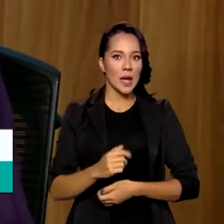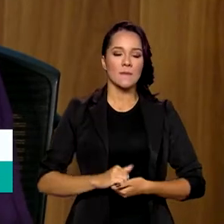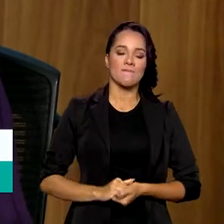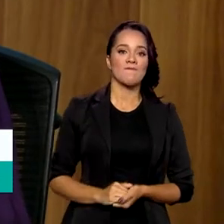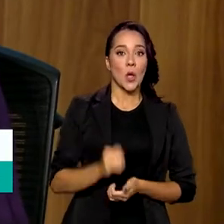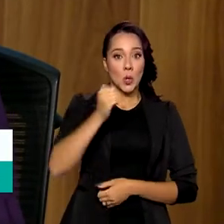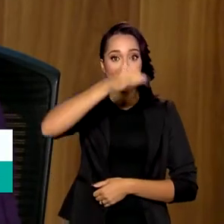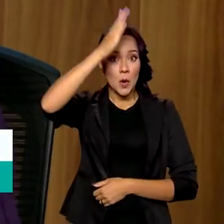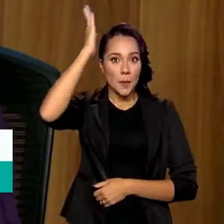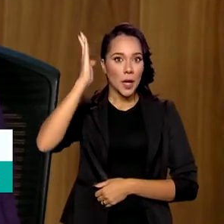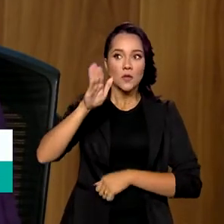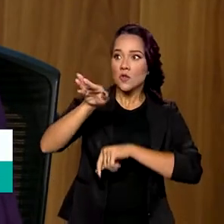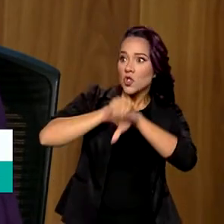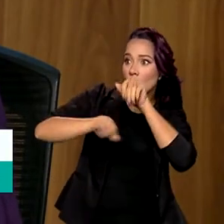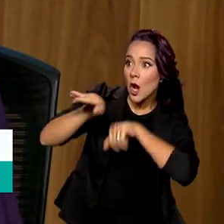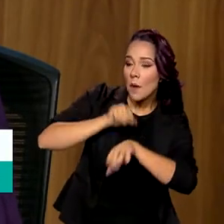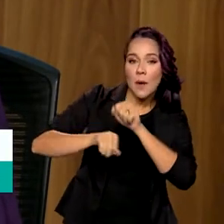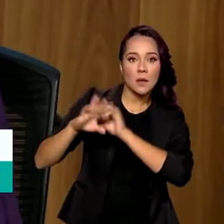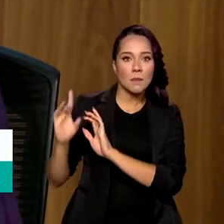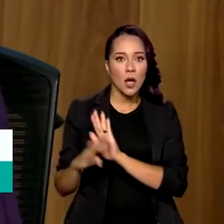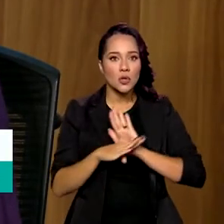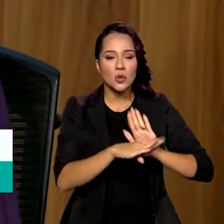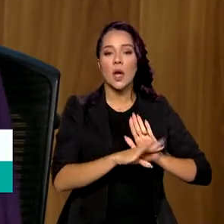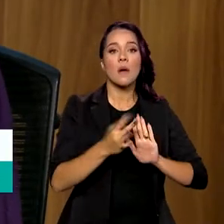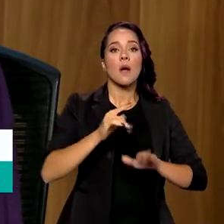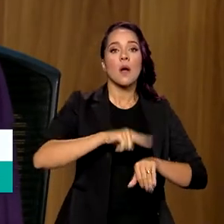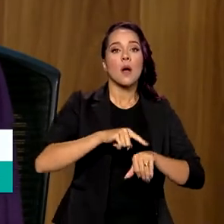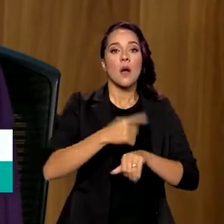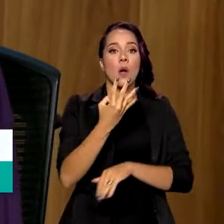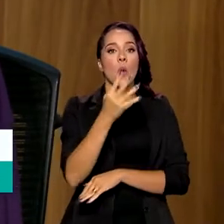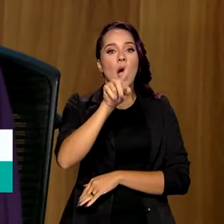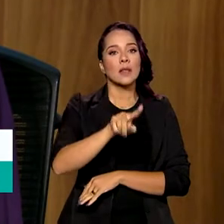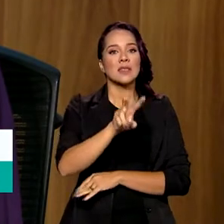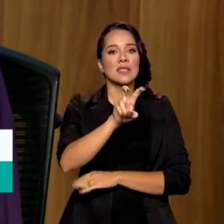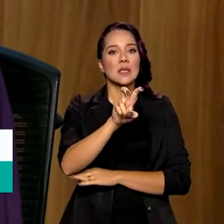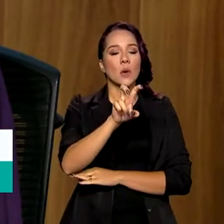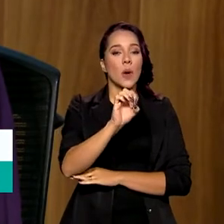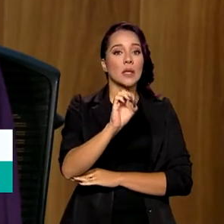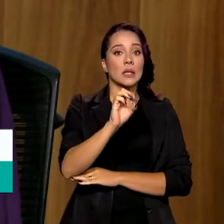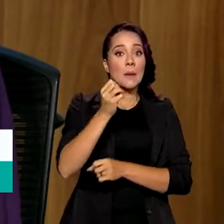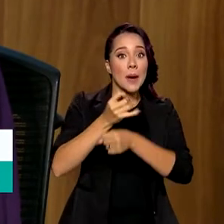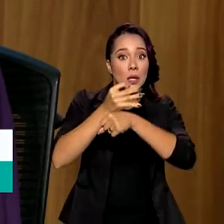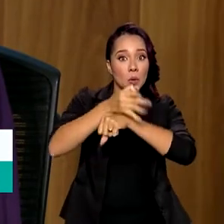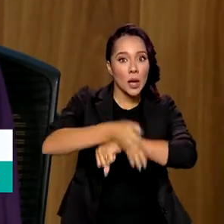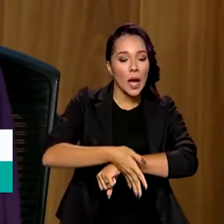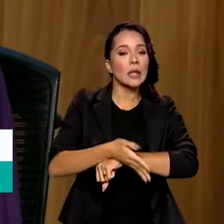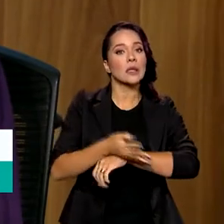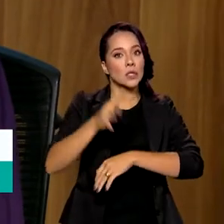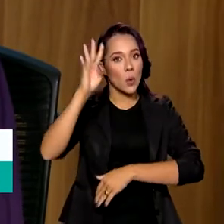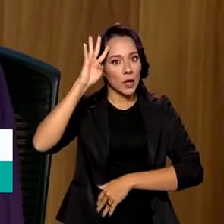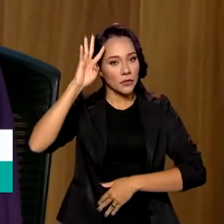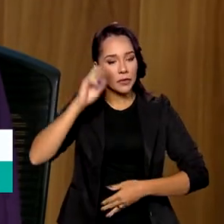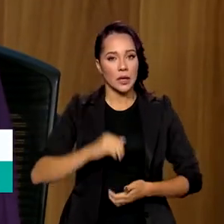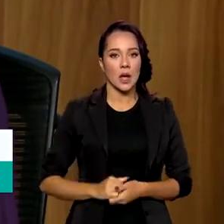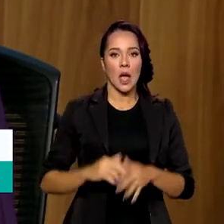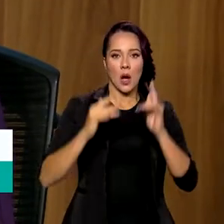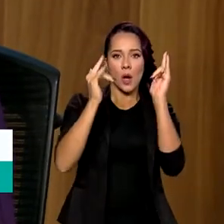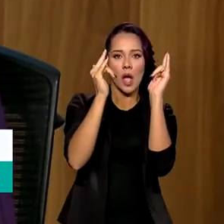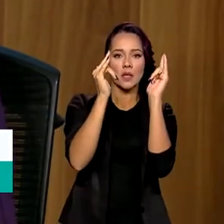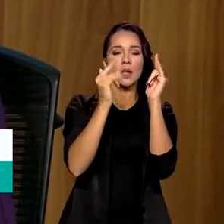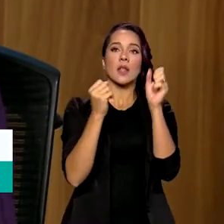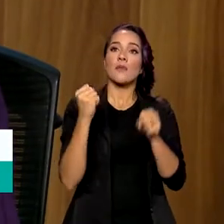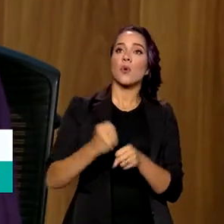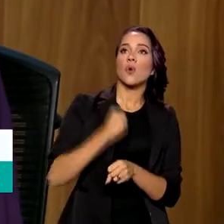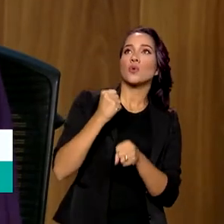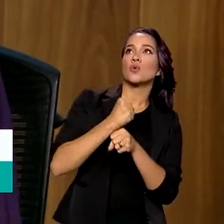os bombeiros foram acionados para atender a ocorrência por volta das quatro e 50 da madrugada desta quarta-feira o imóvel ainda